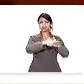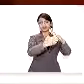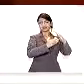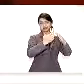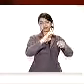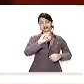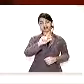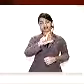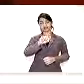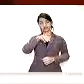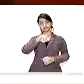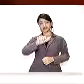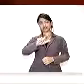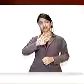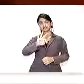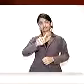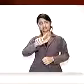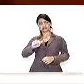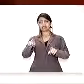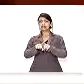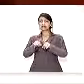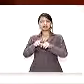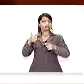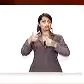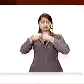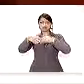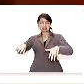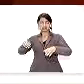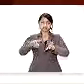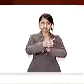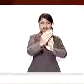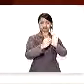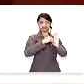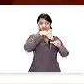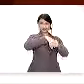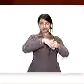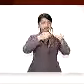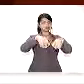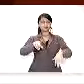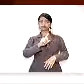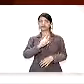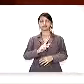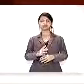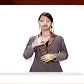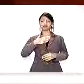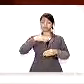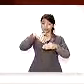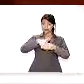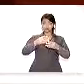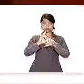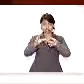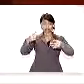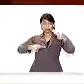limitada sem prejuízo da advertência consignada no corpo do voto voto que está em